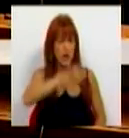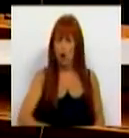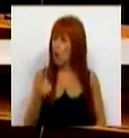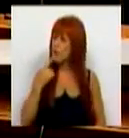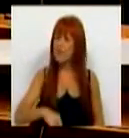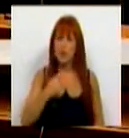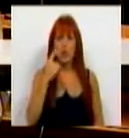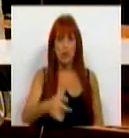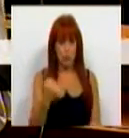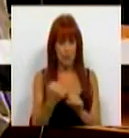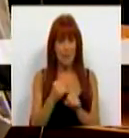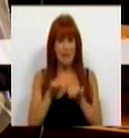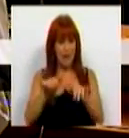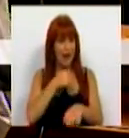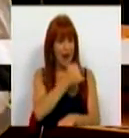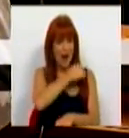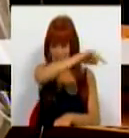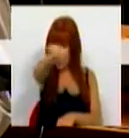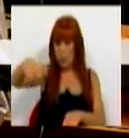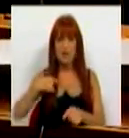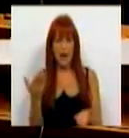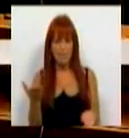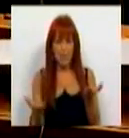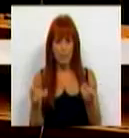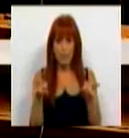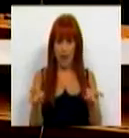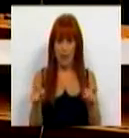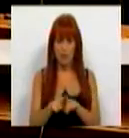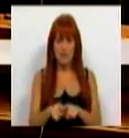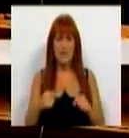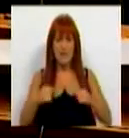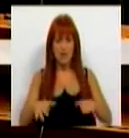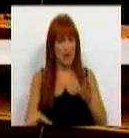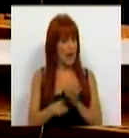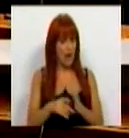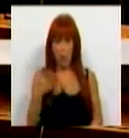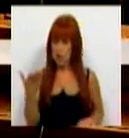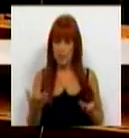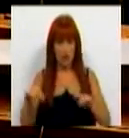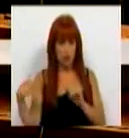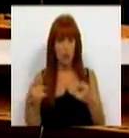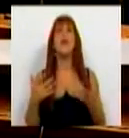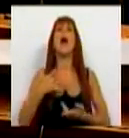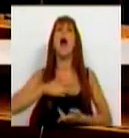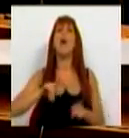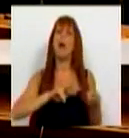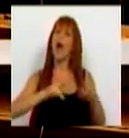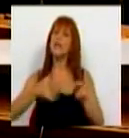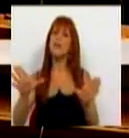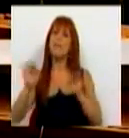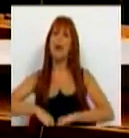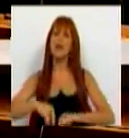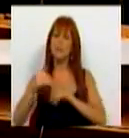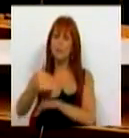Volto a dizer que o papel desta Casa é o do equilíbrio. As iniciativas legislativas hoje aqui discutidas pretendem alterar mais